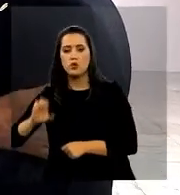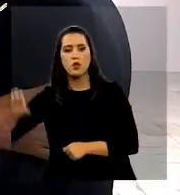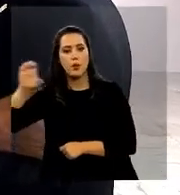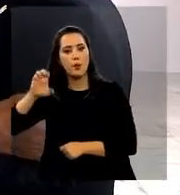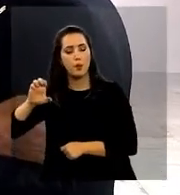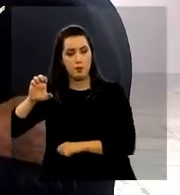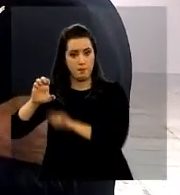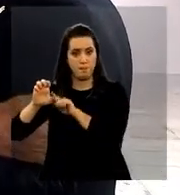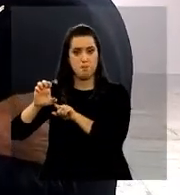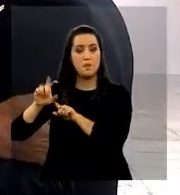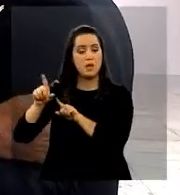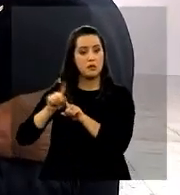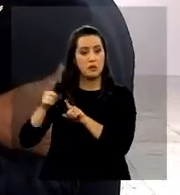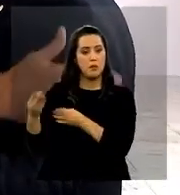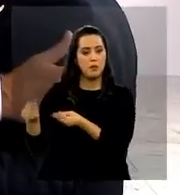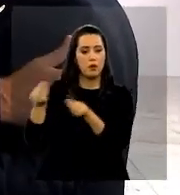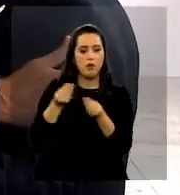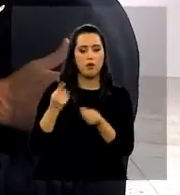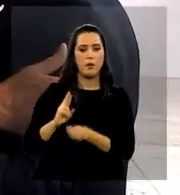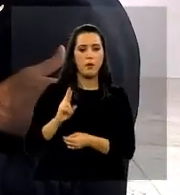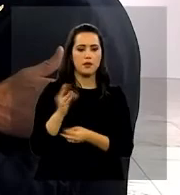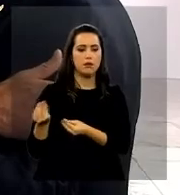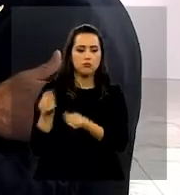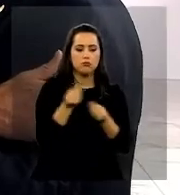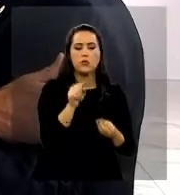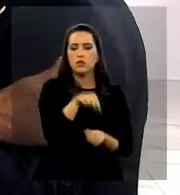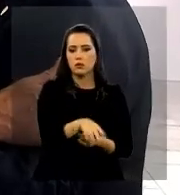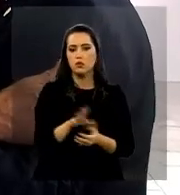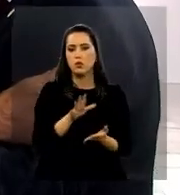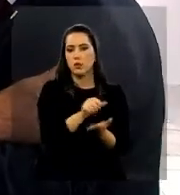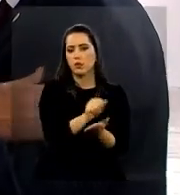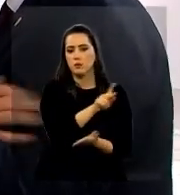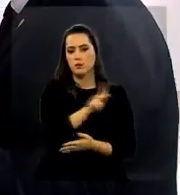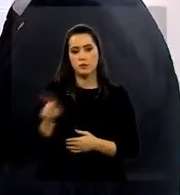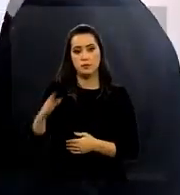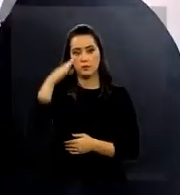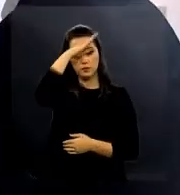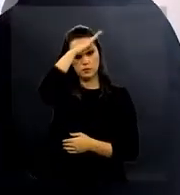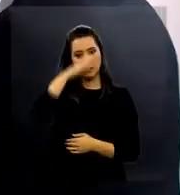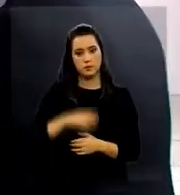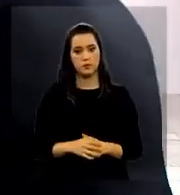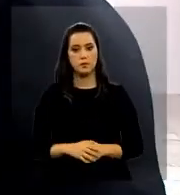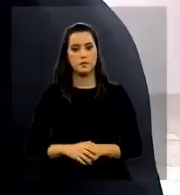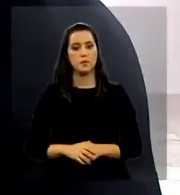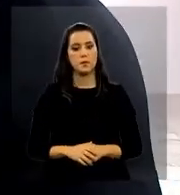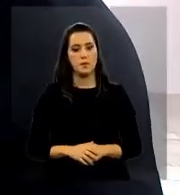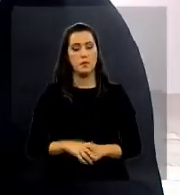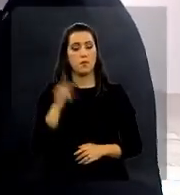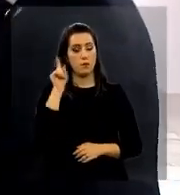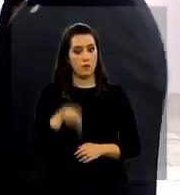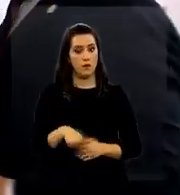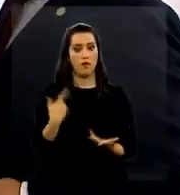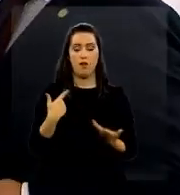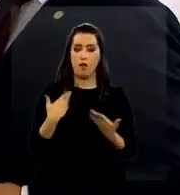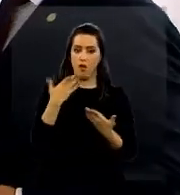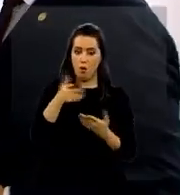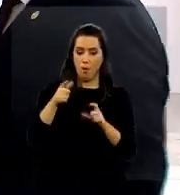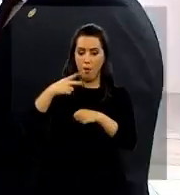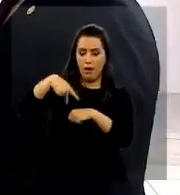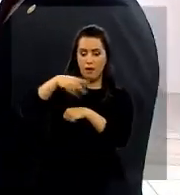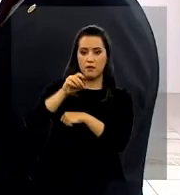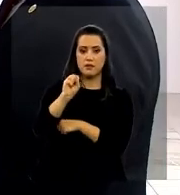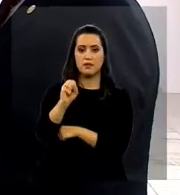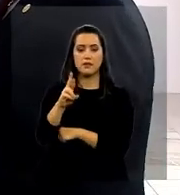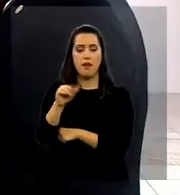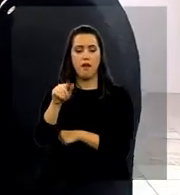também mandaram um representante aqui para a posse do presidente Jair Bolsonaro. A Sérvia tem uma população de